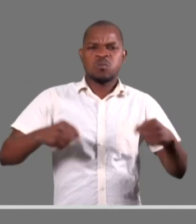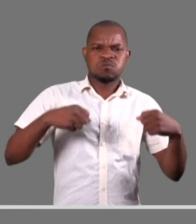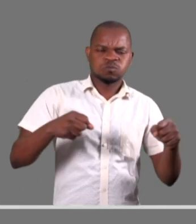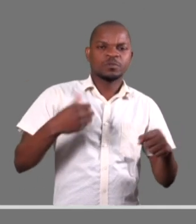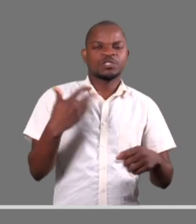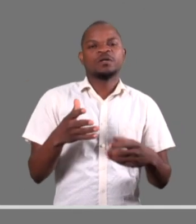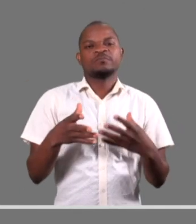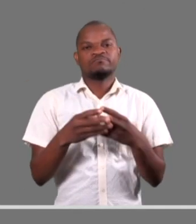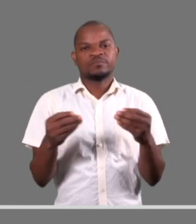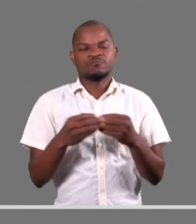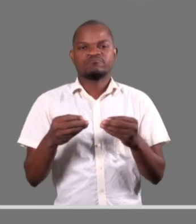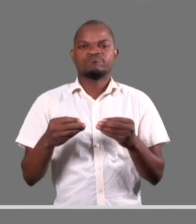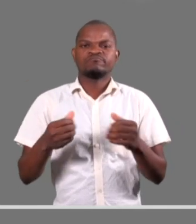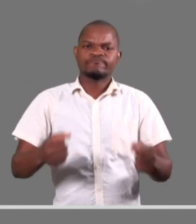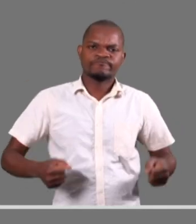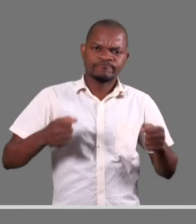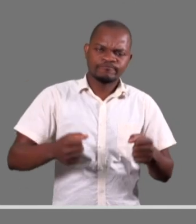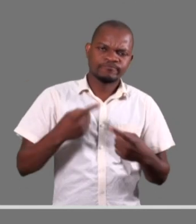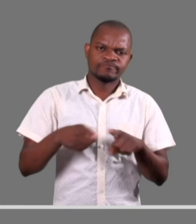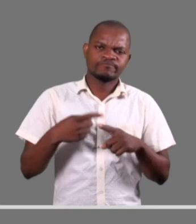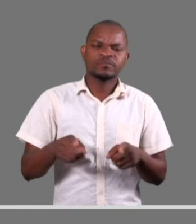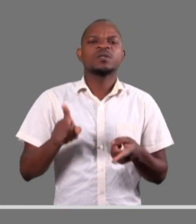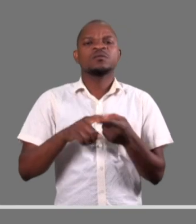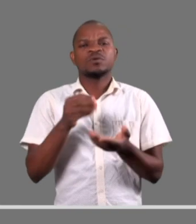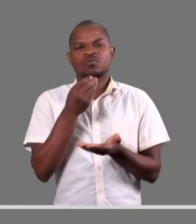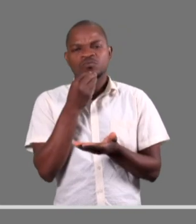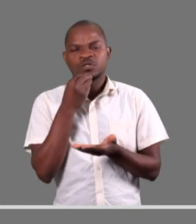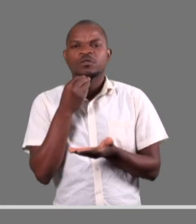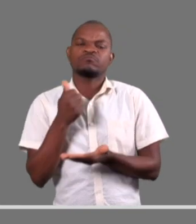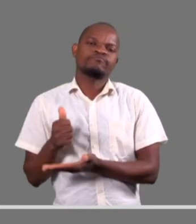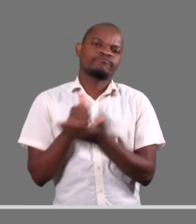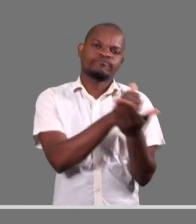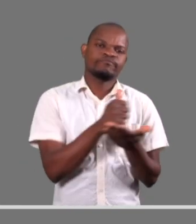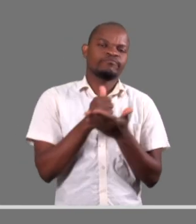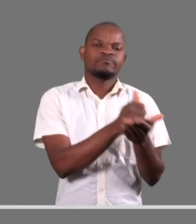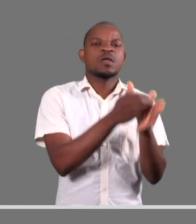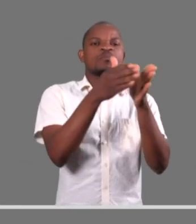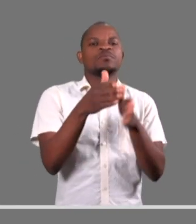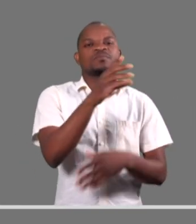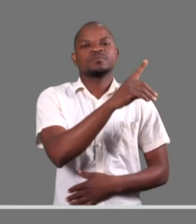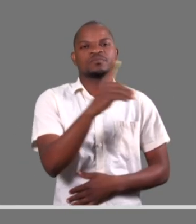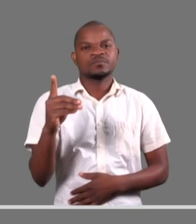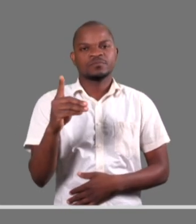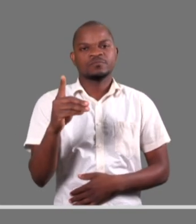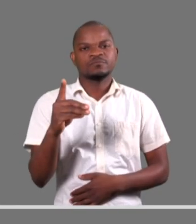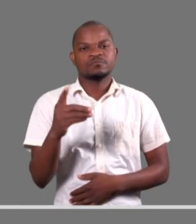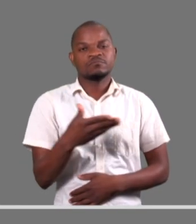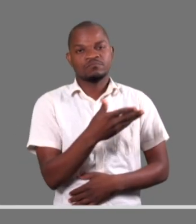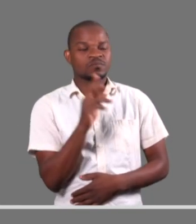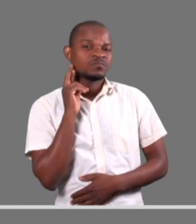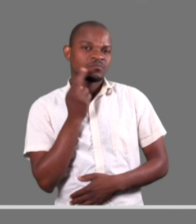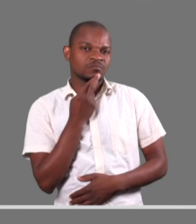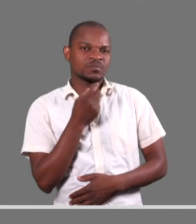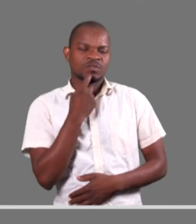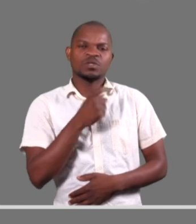cidade de Maputo ofereceu material de compensação e cesta básica a pessoas com deficiência. O que mais